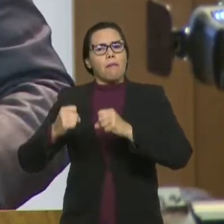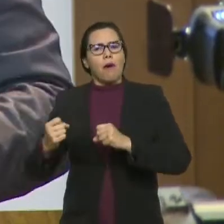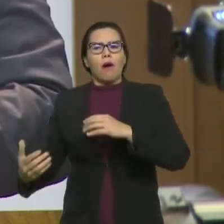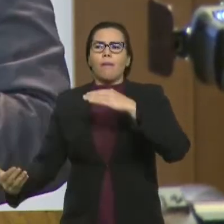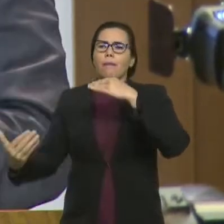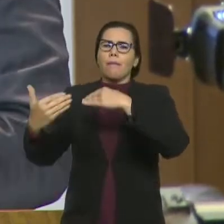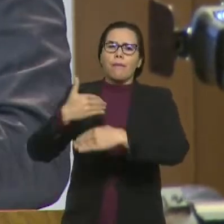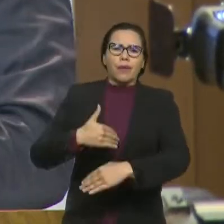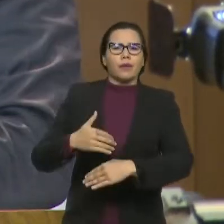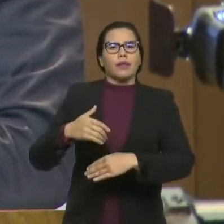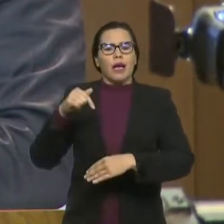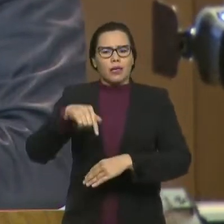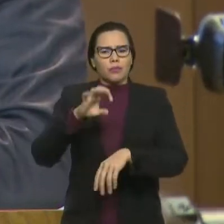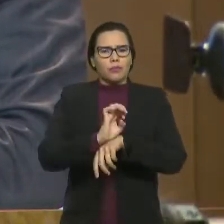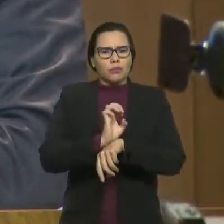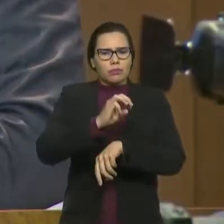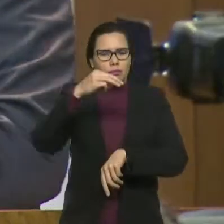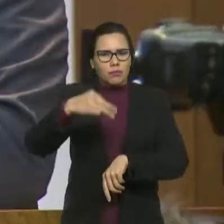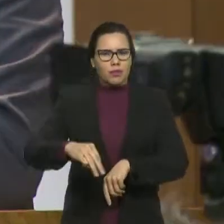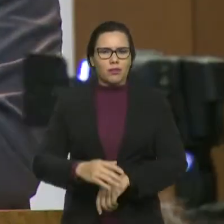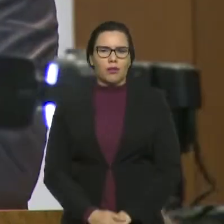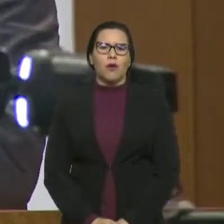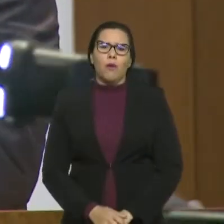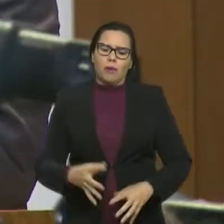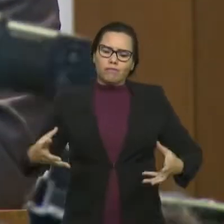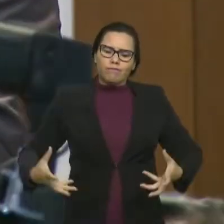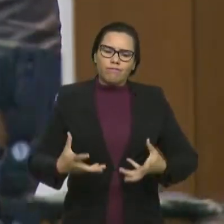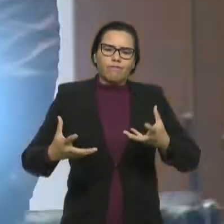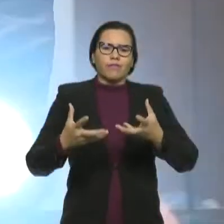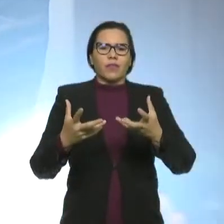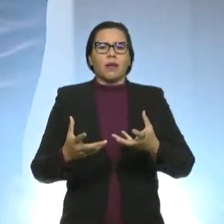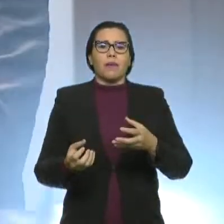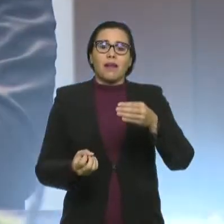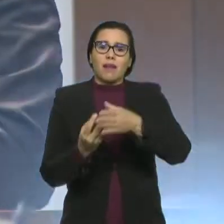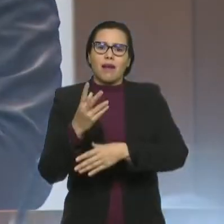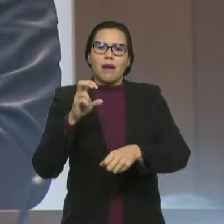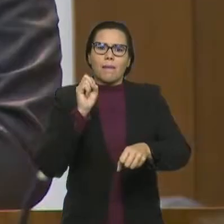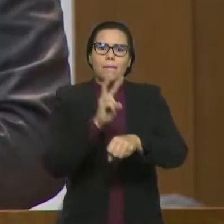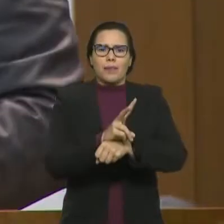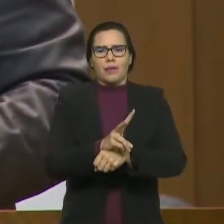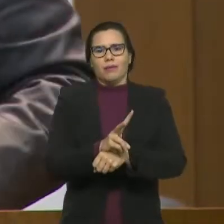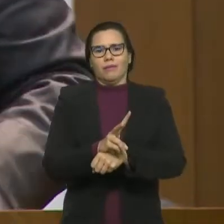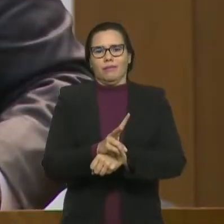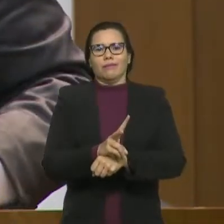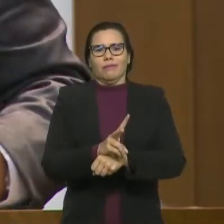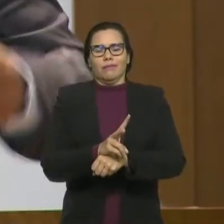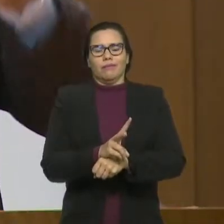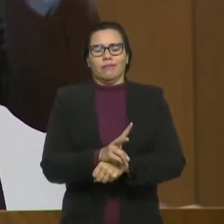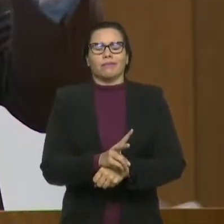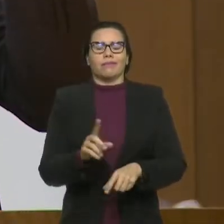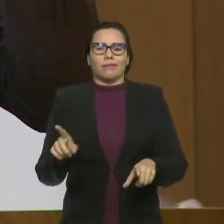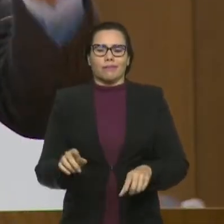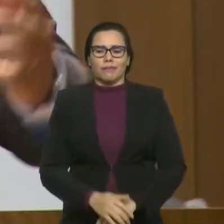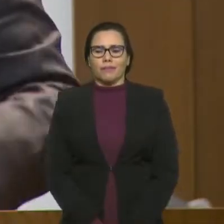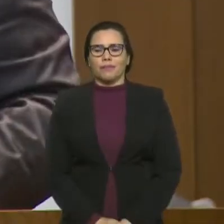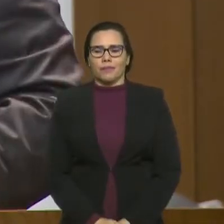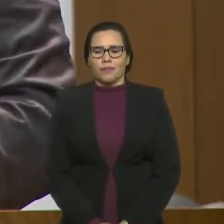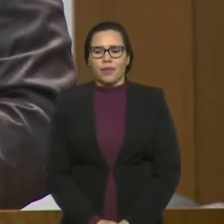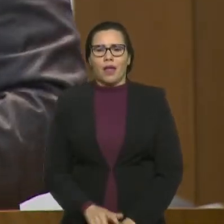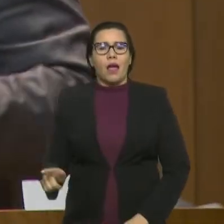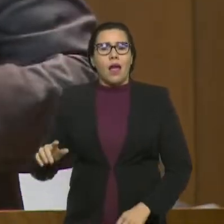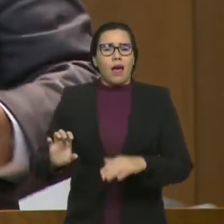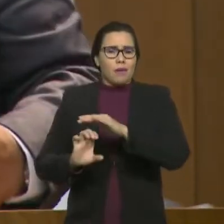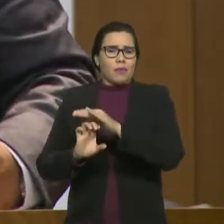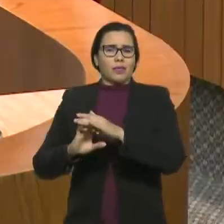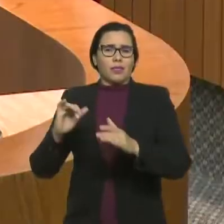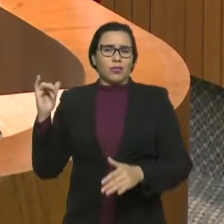Maranhão. Então, não poderia destacar este momento, desse primeiro anúncio aí de investimento de 100 milhões para o Maranhão,